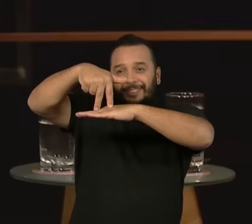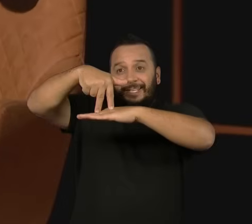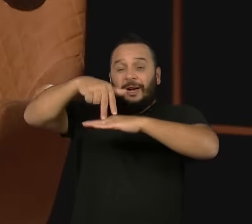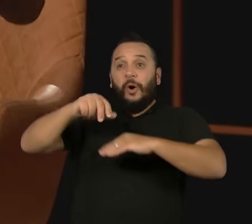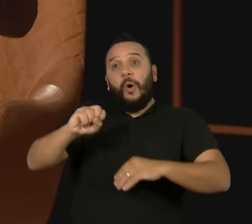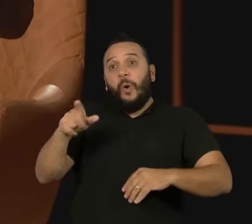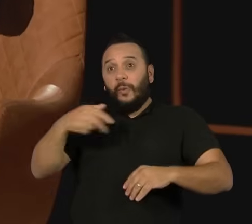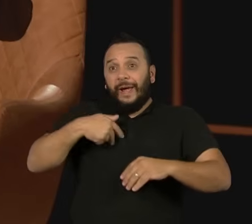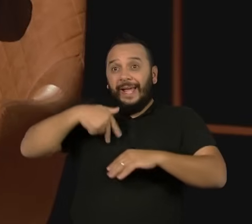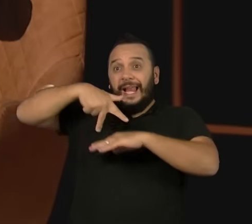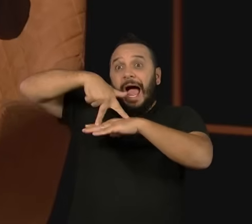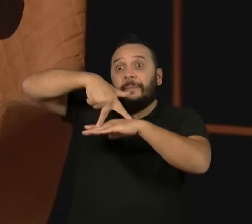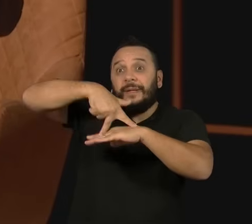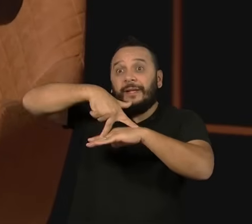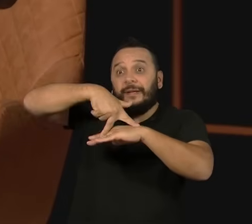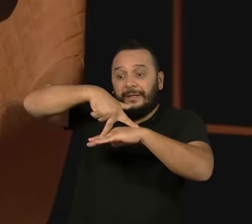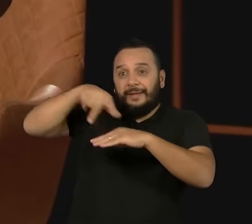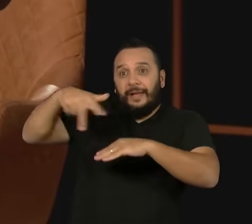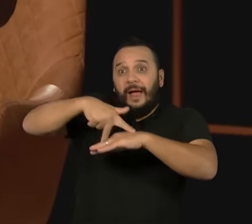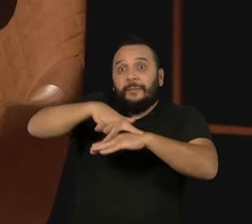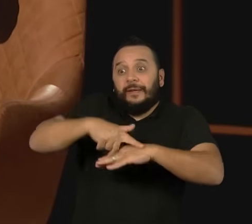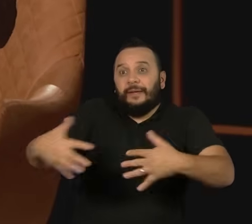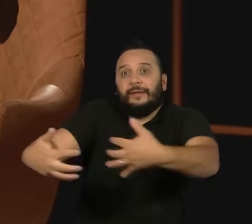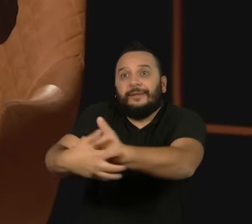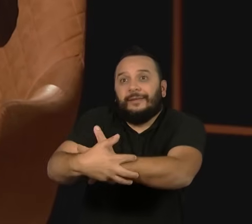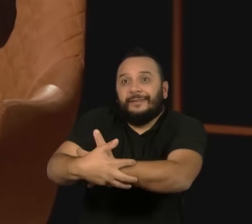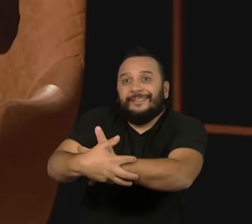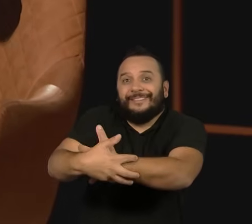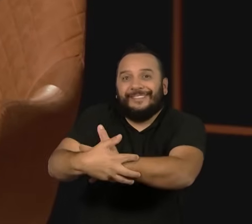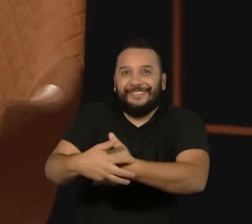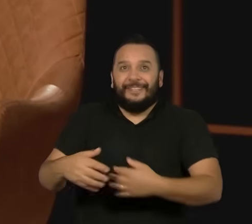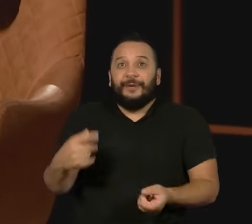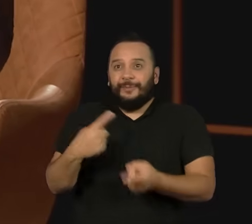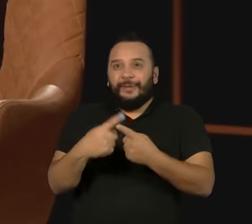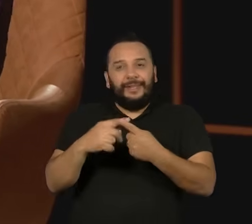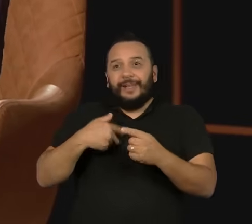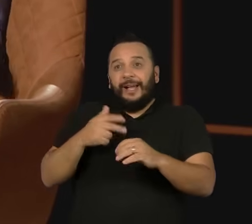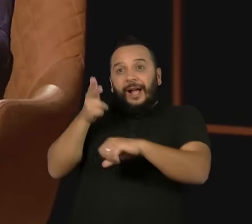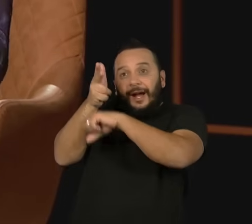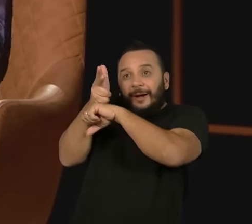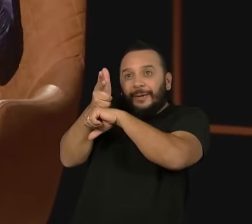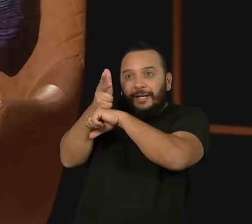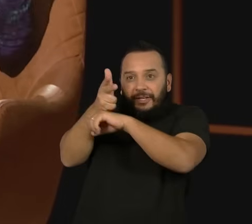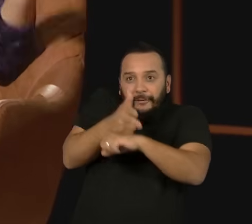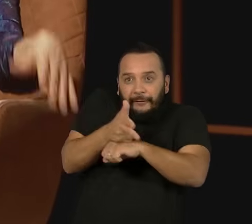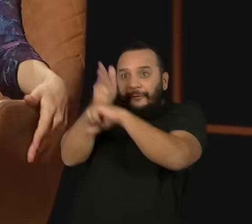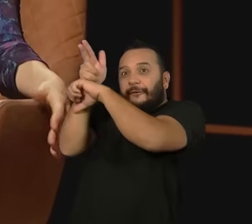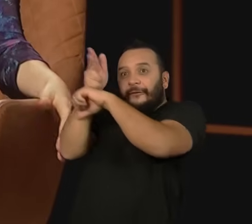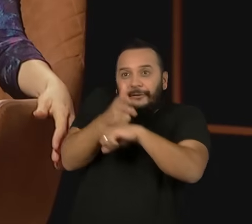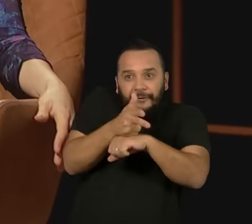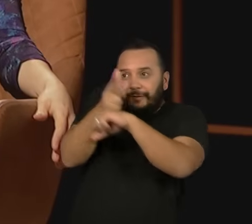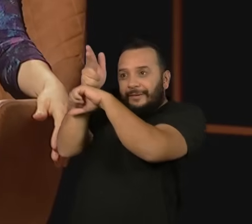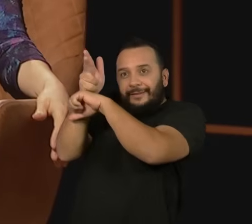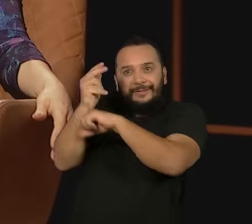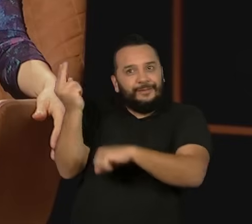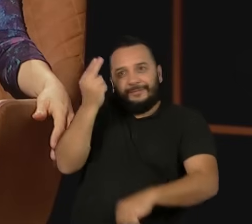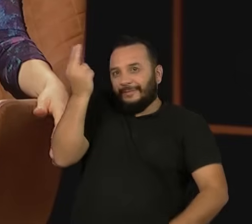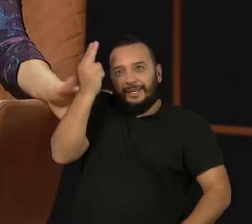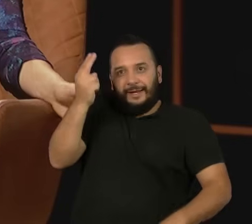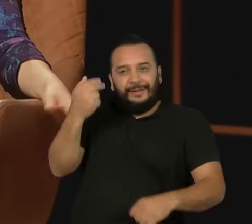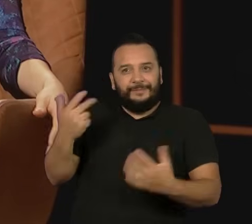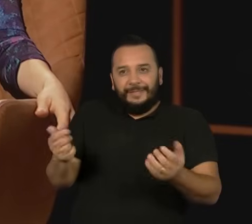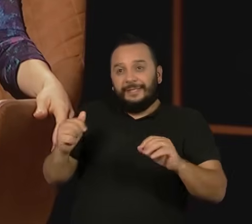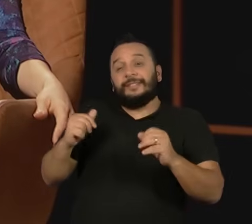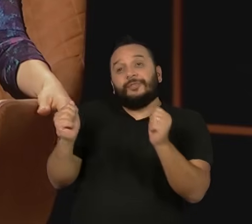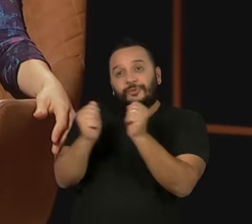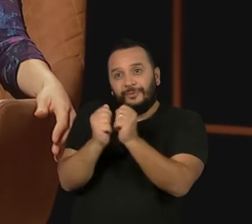poder enquadrar, porque senão ou cortava a cara de um, a cabeça do outro, enfim. Mas, queridaça, a gente